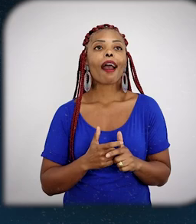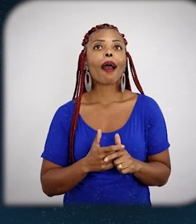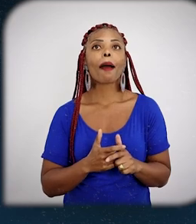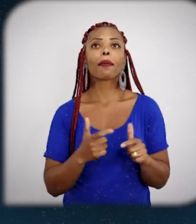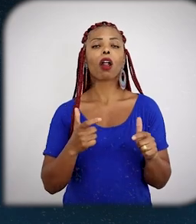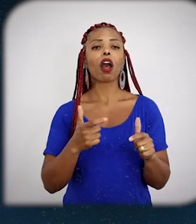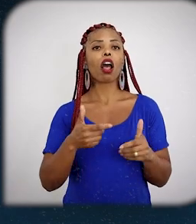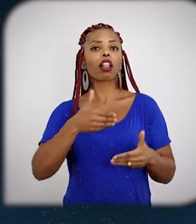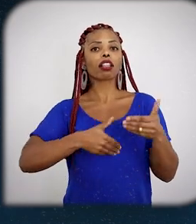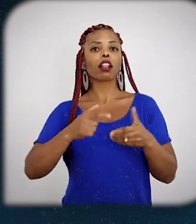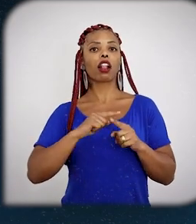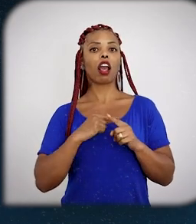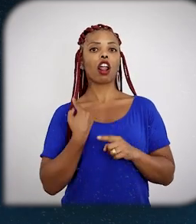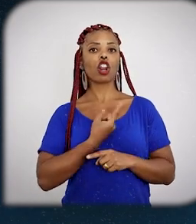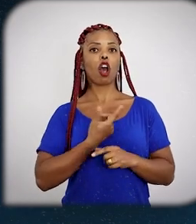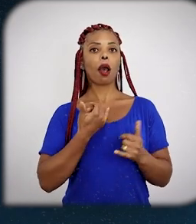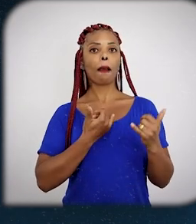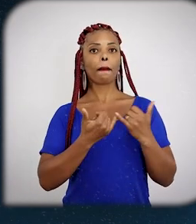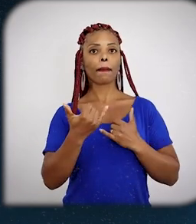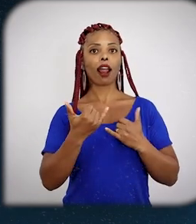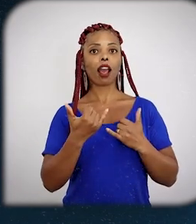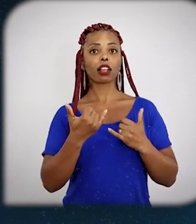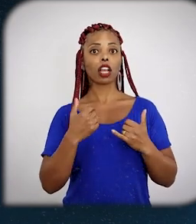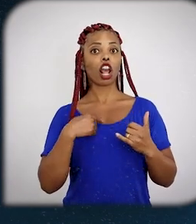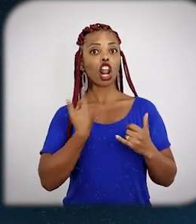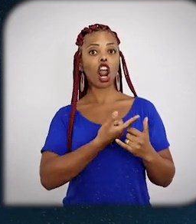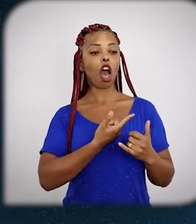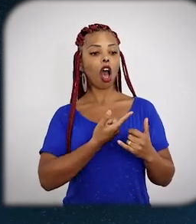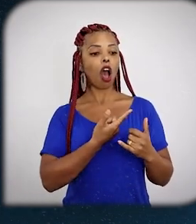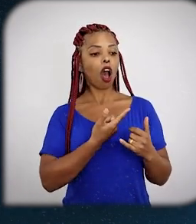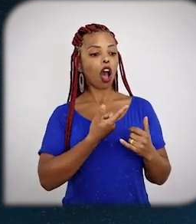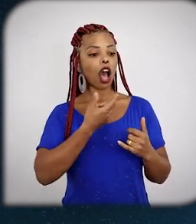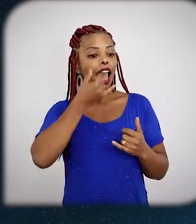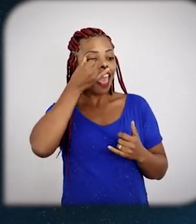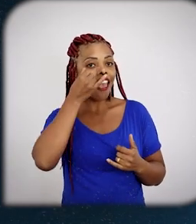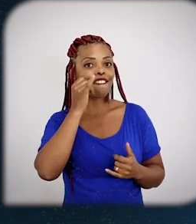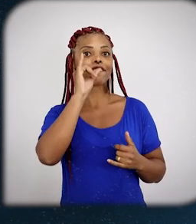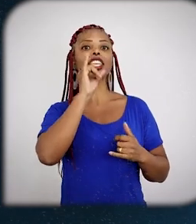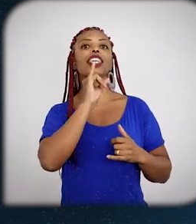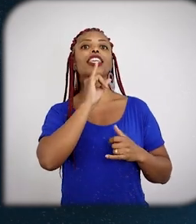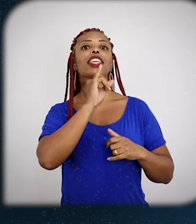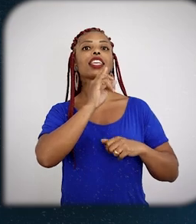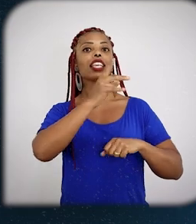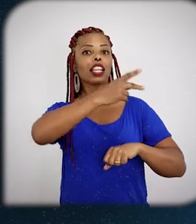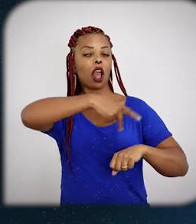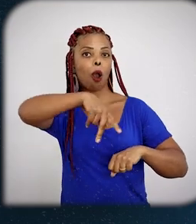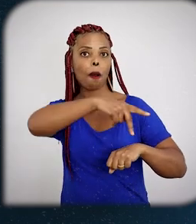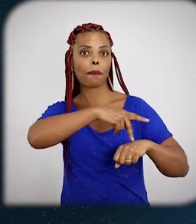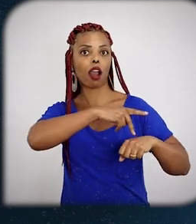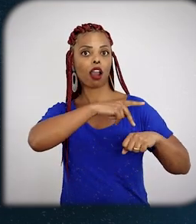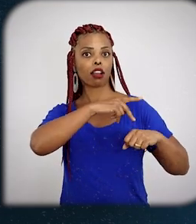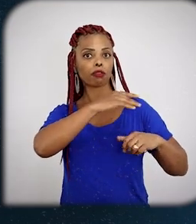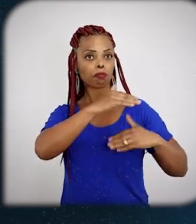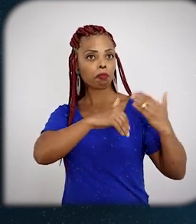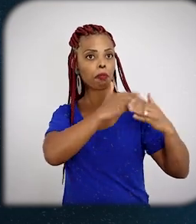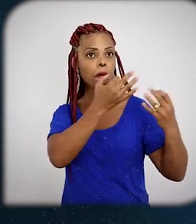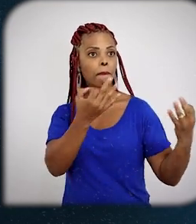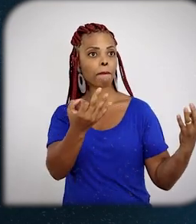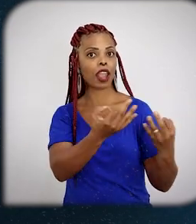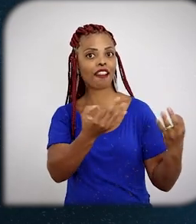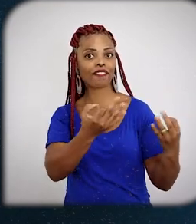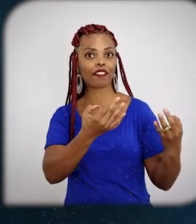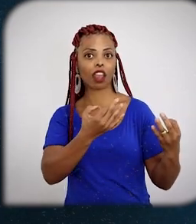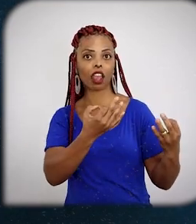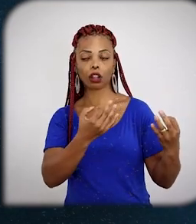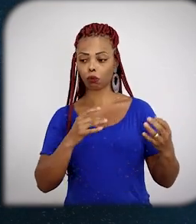sido tratados como obstáculos para que o país alcance os padrões de civilidade que